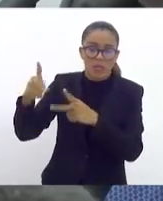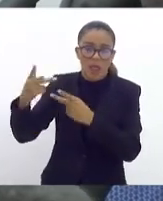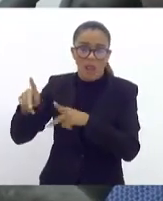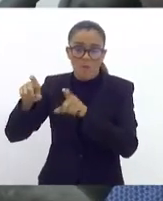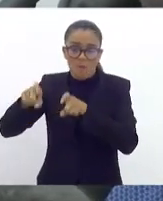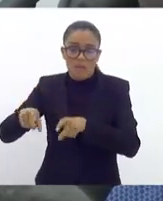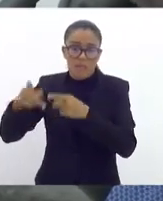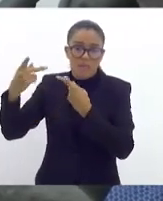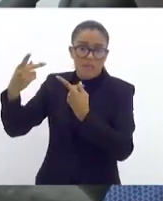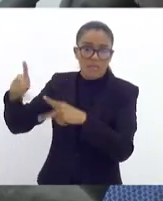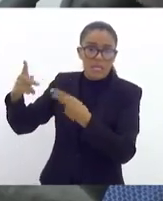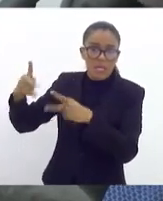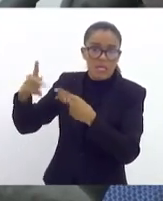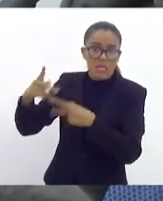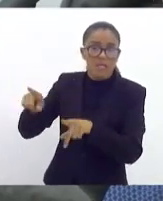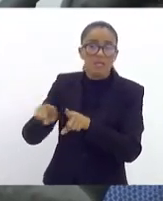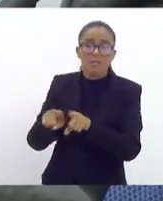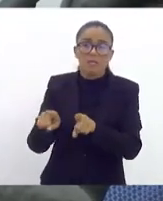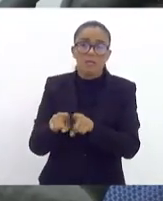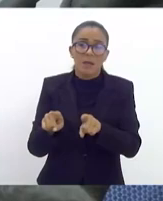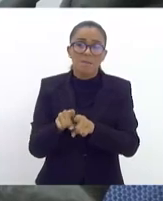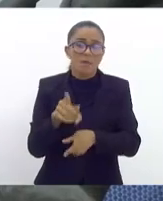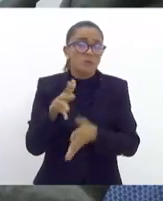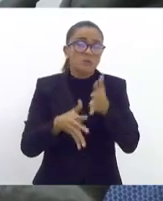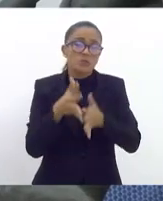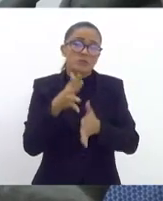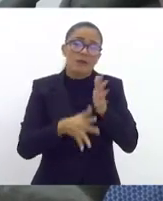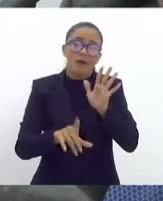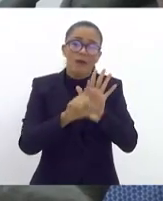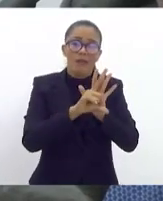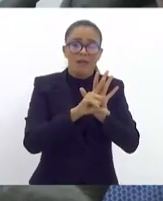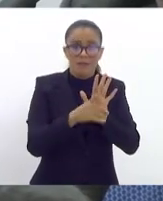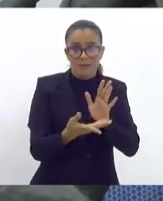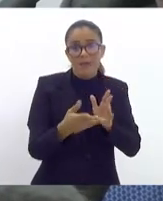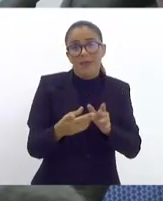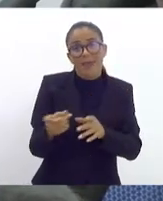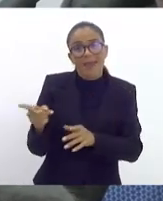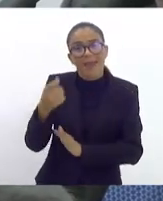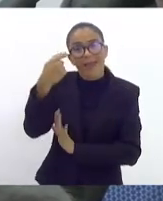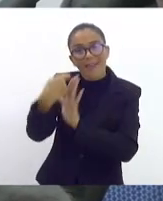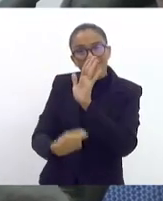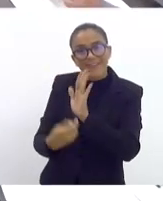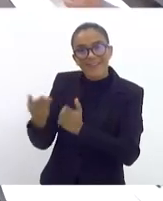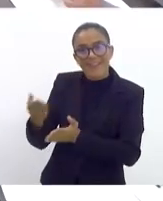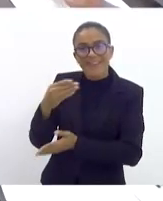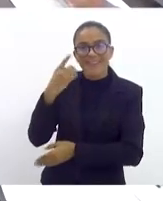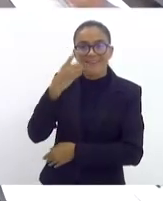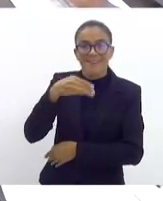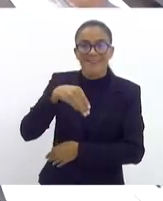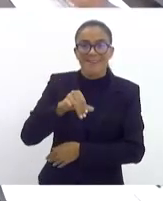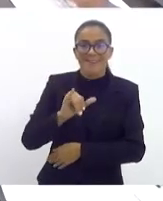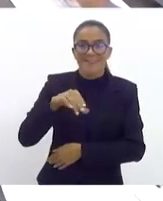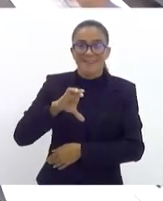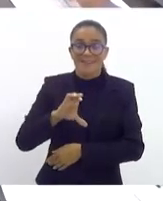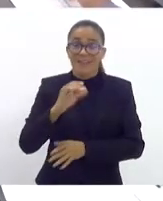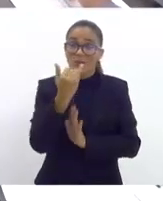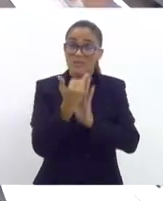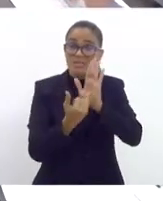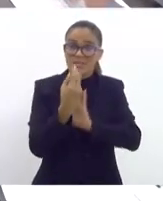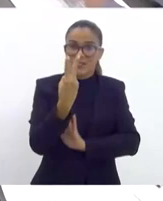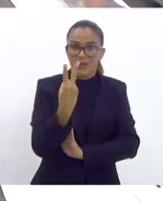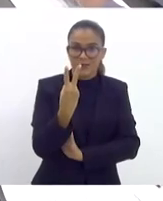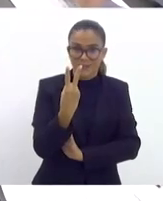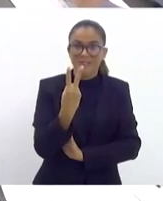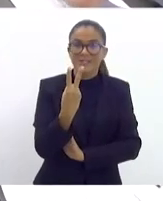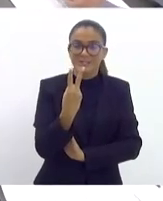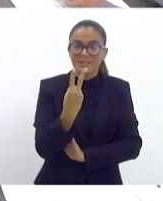mas também não não macula a legislação do que é de autoria inclusive Deputado Presidente só no inciso 2 tá aqui ó